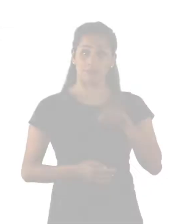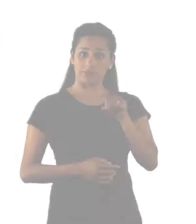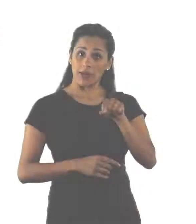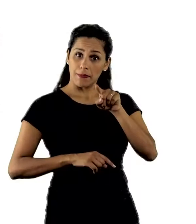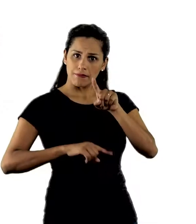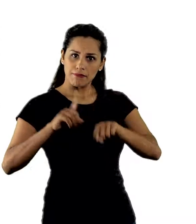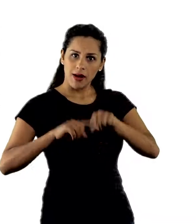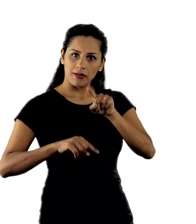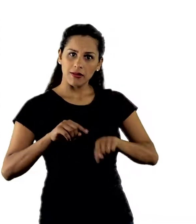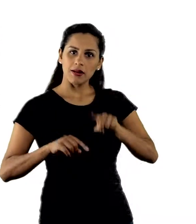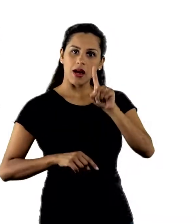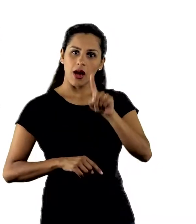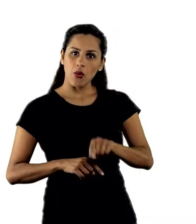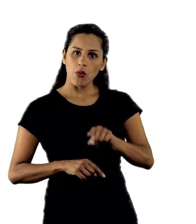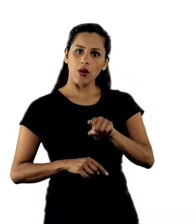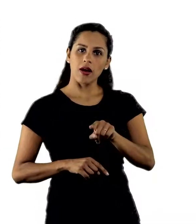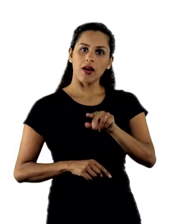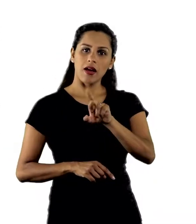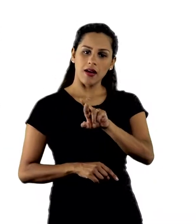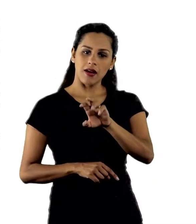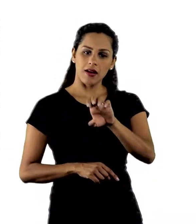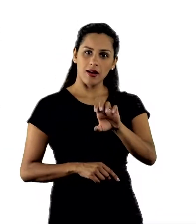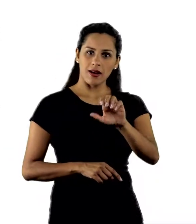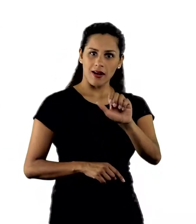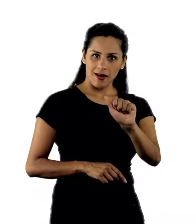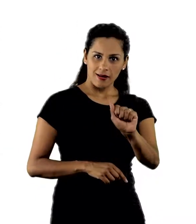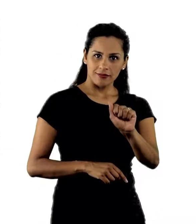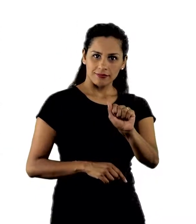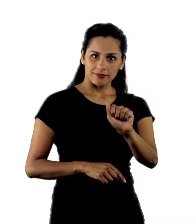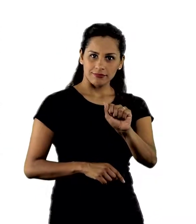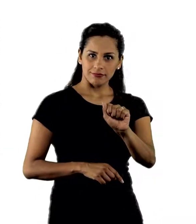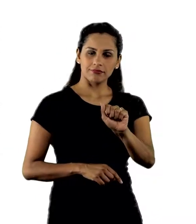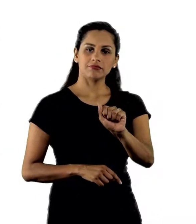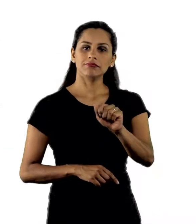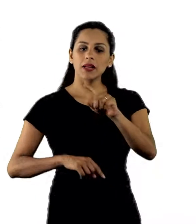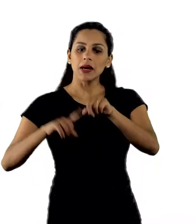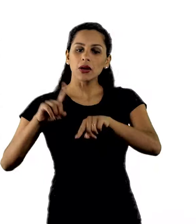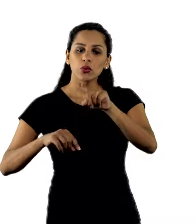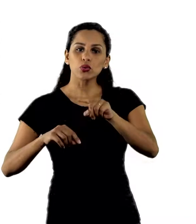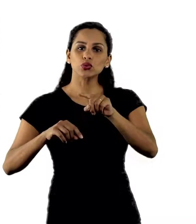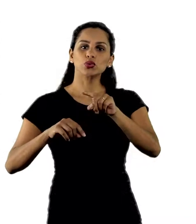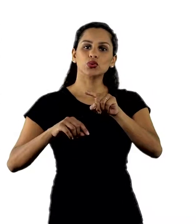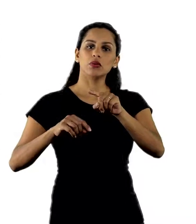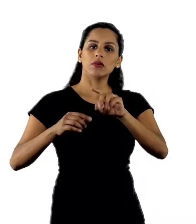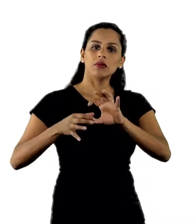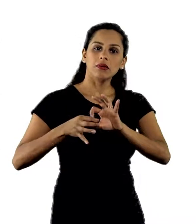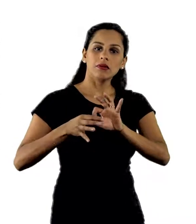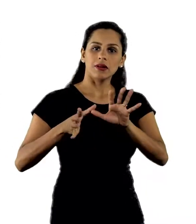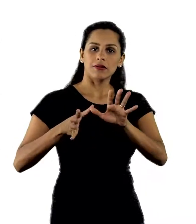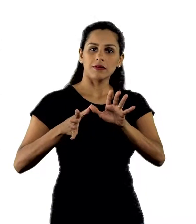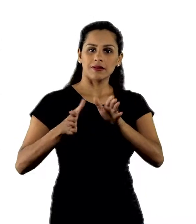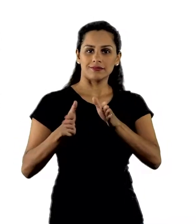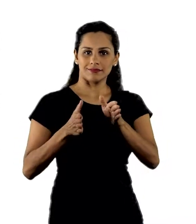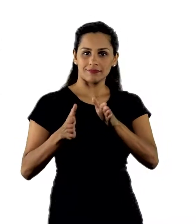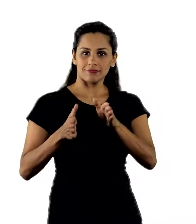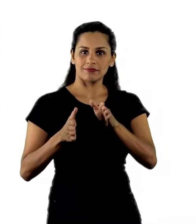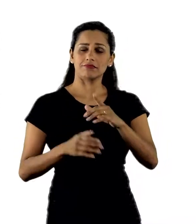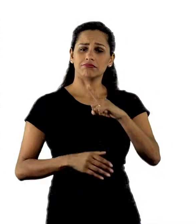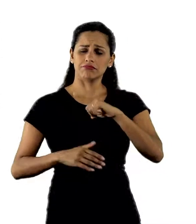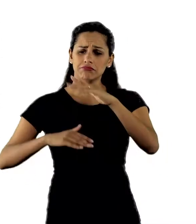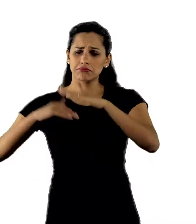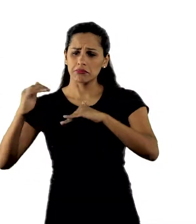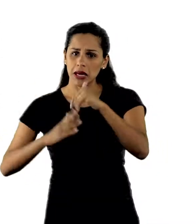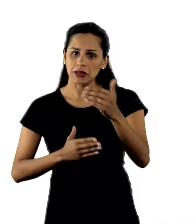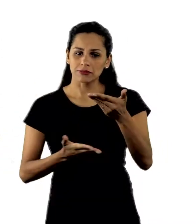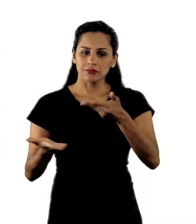esse material é um recurso educacional aberto ré no contexto da cultura digital práticas de colaboração